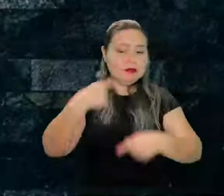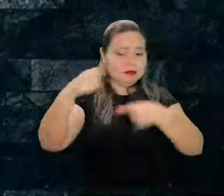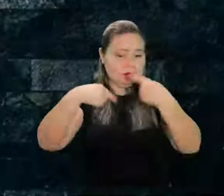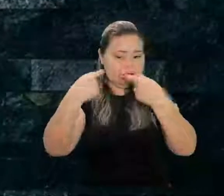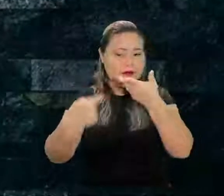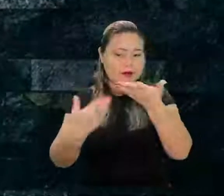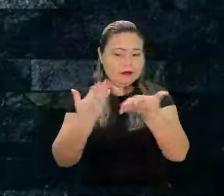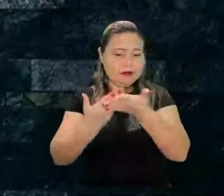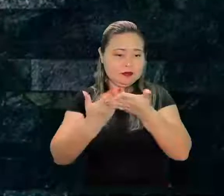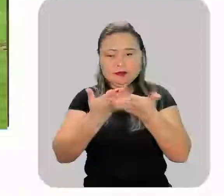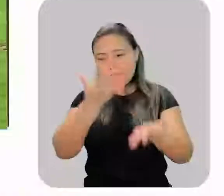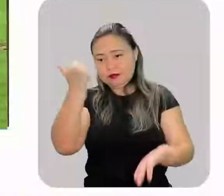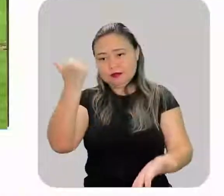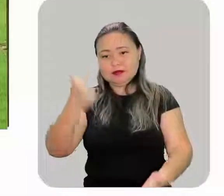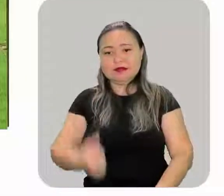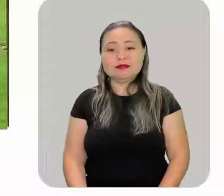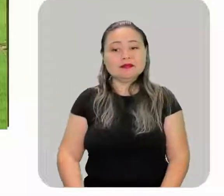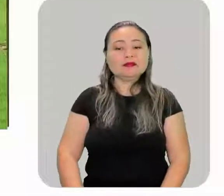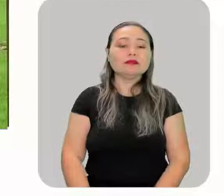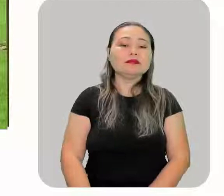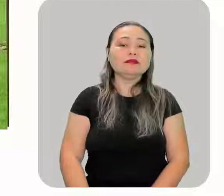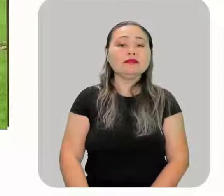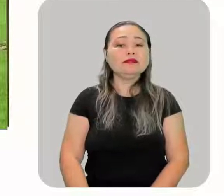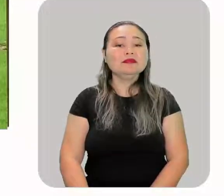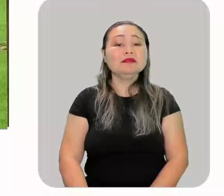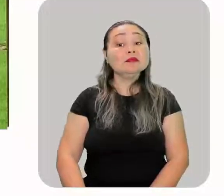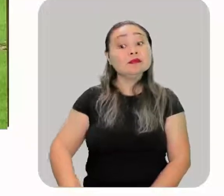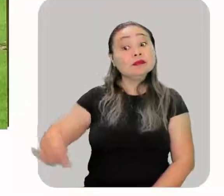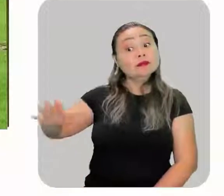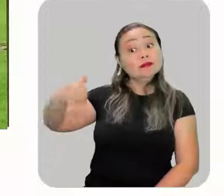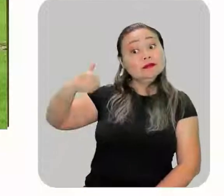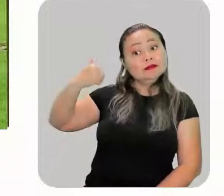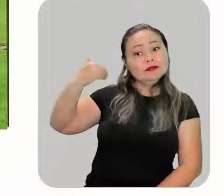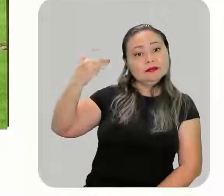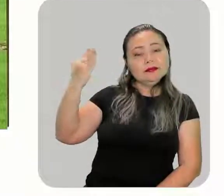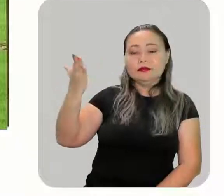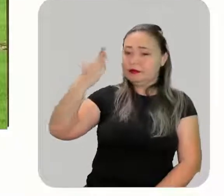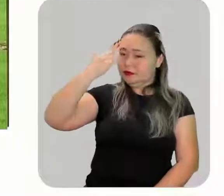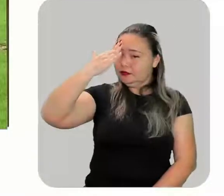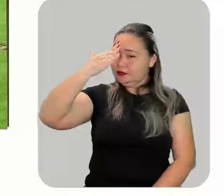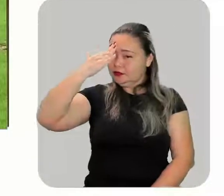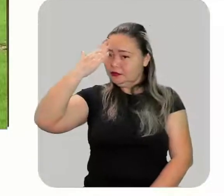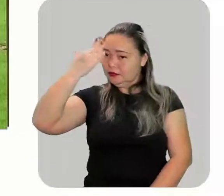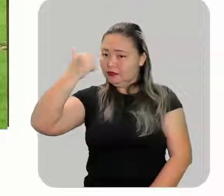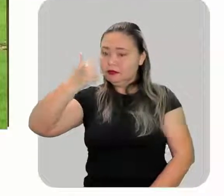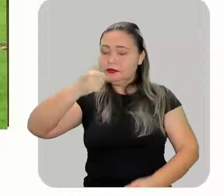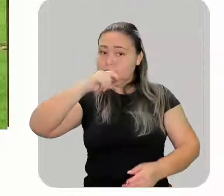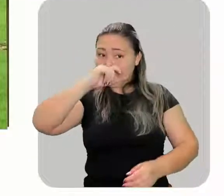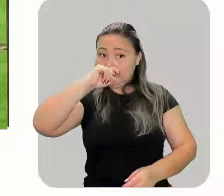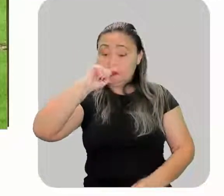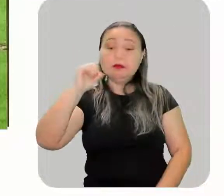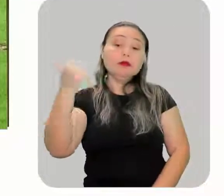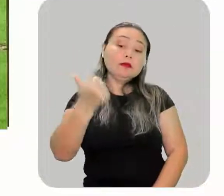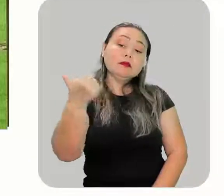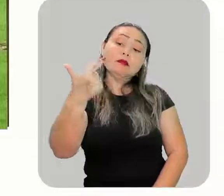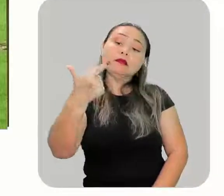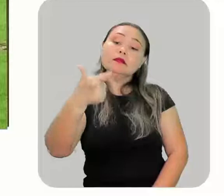tópicos aí da aula de hoje. Bora ver. Deixa o suspense no ar. Olha lá. Você sabia que as equações do primeiro e do segundo